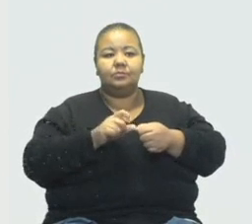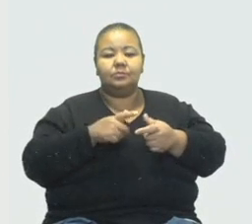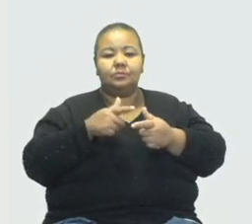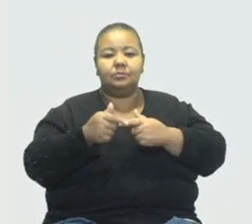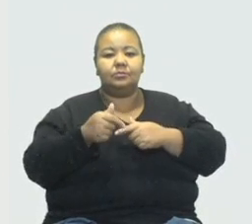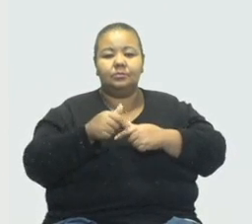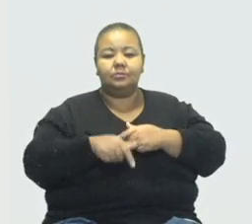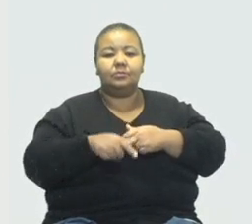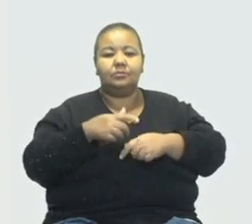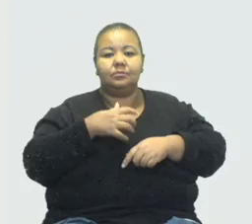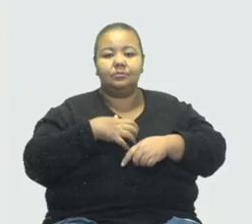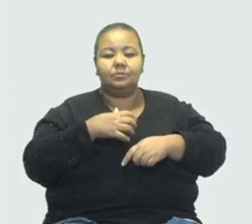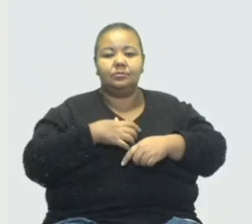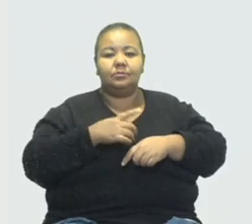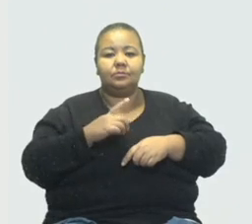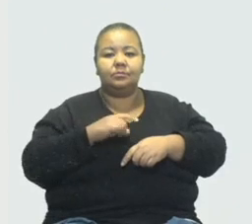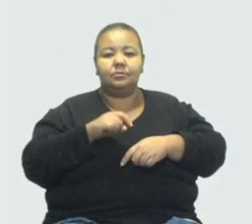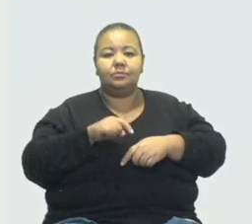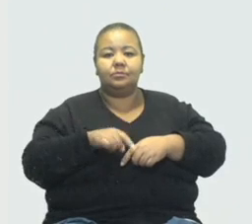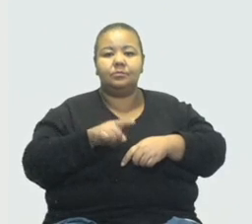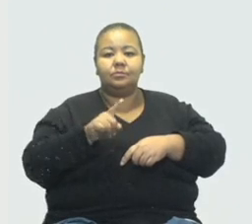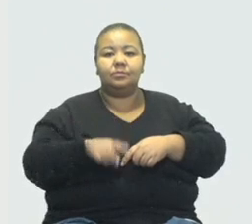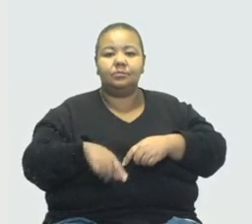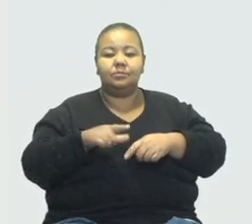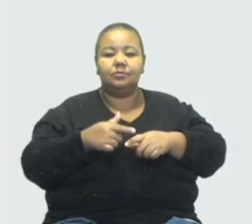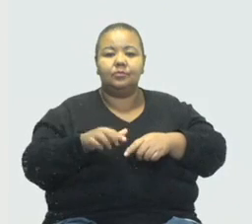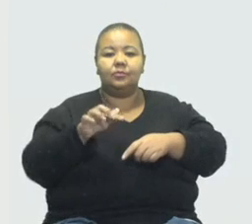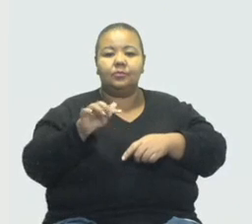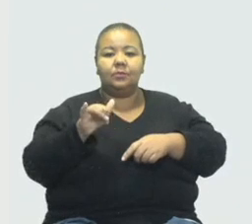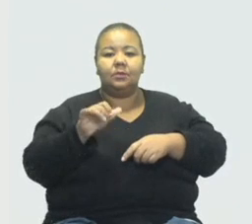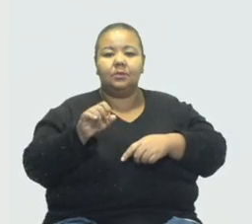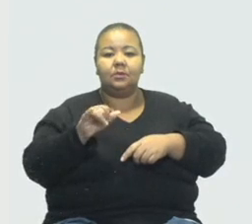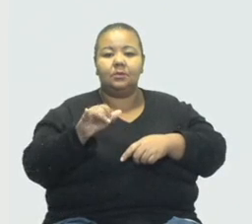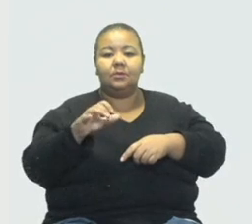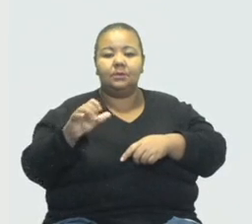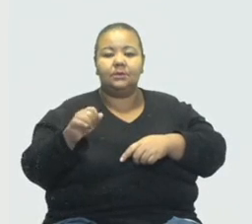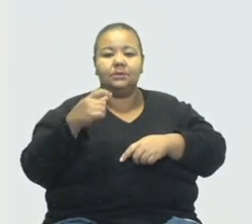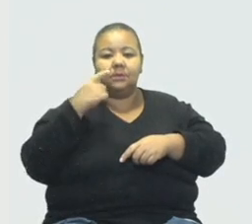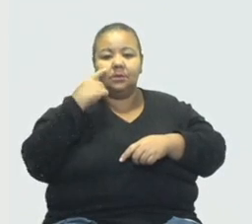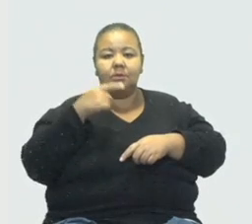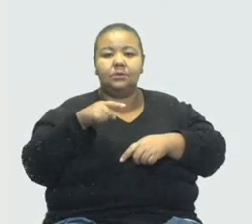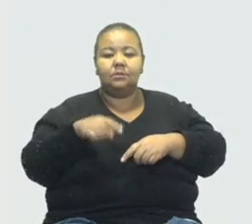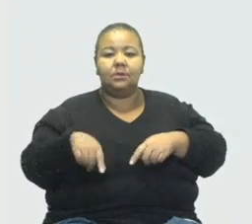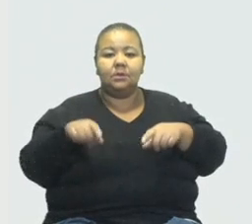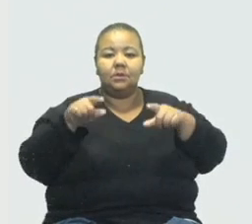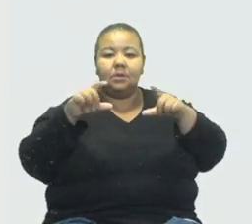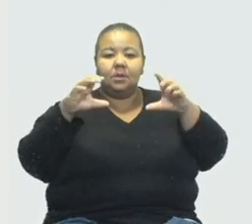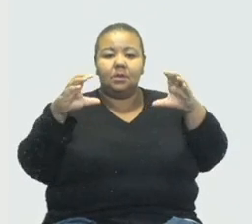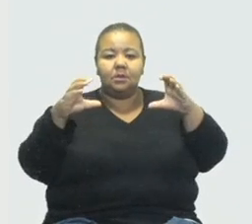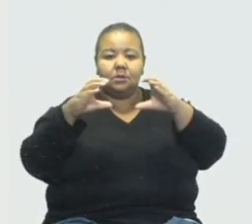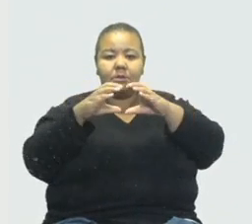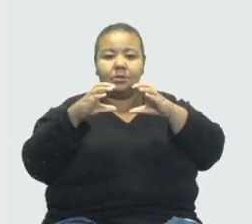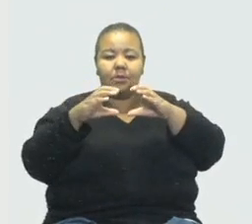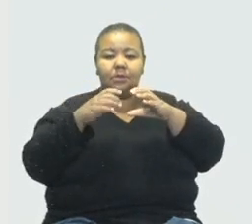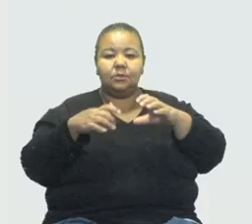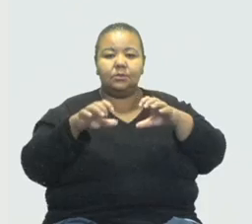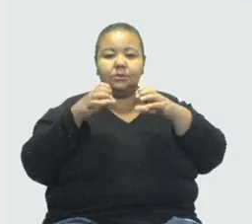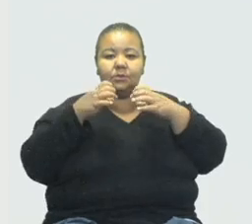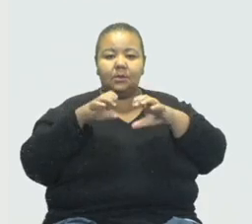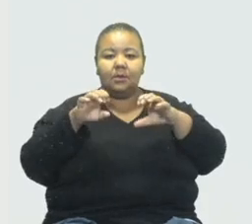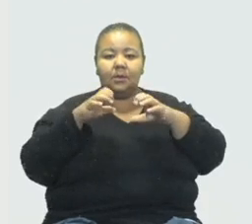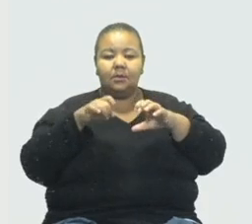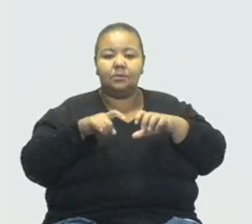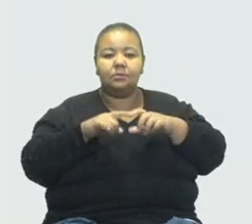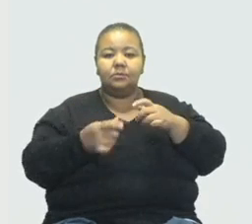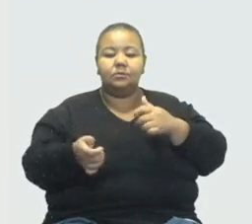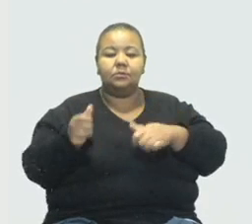de situações envolvendo a física, quando nós pensamos em circuitos elétricos, com relação à